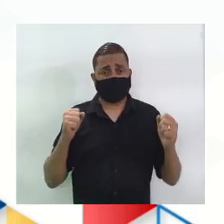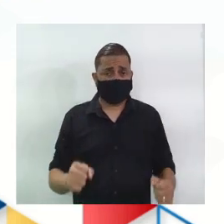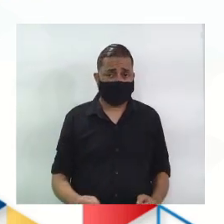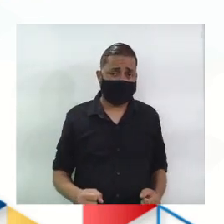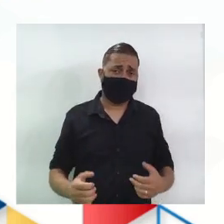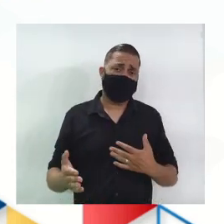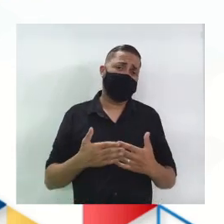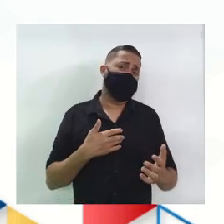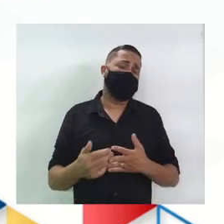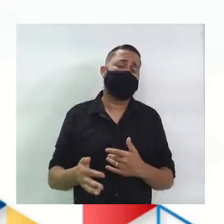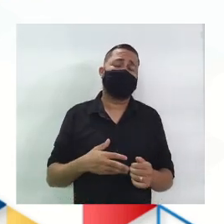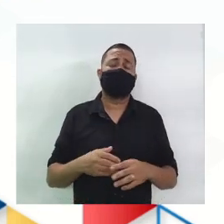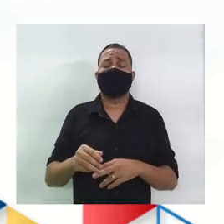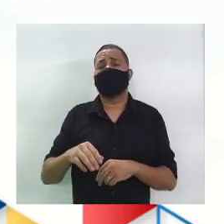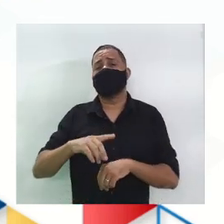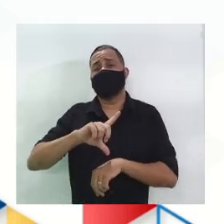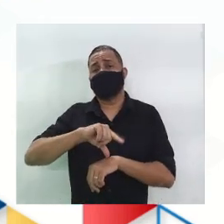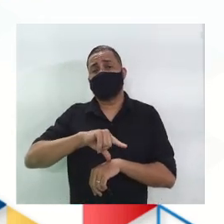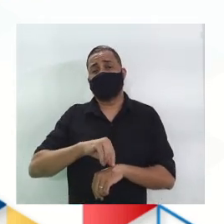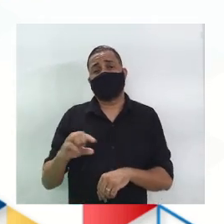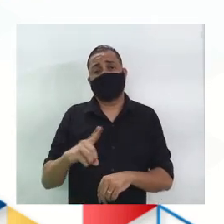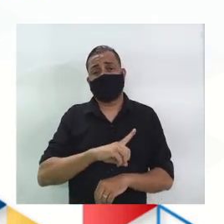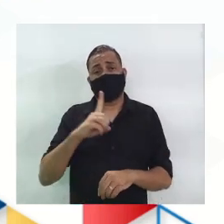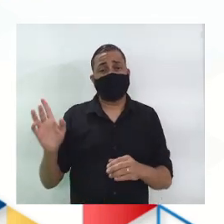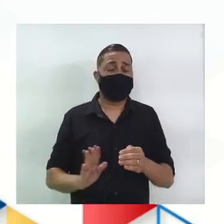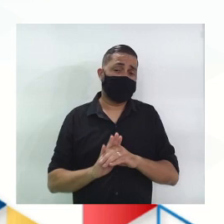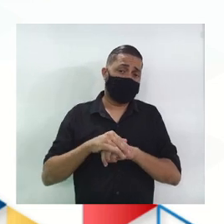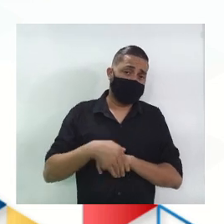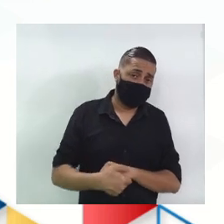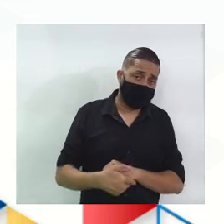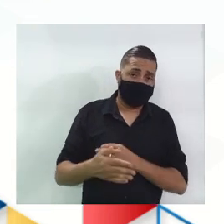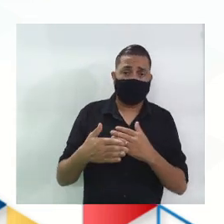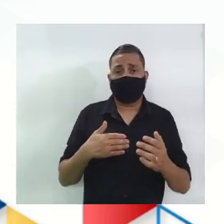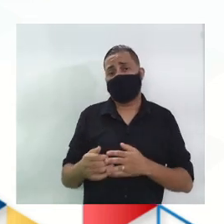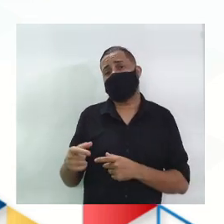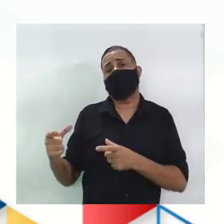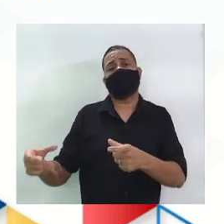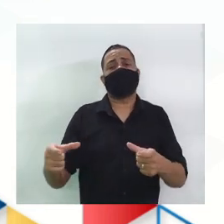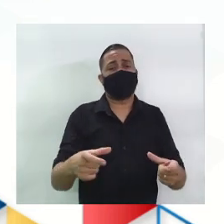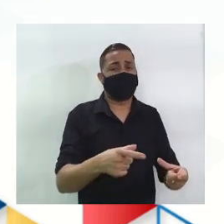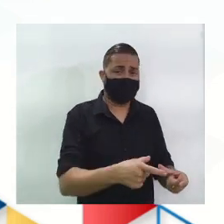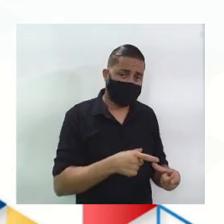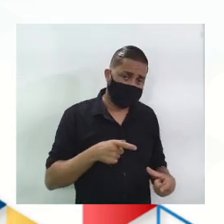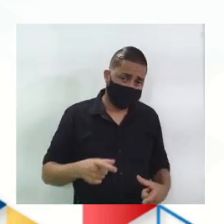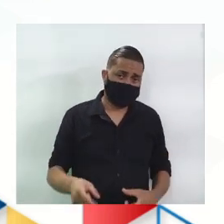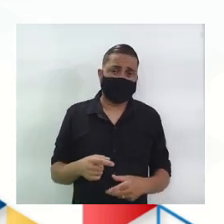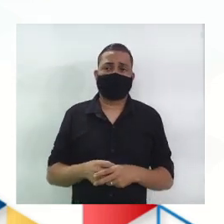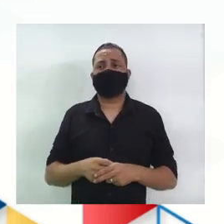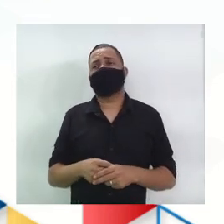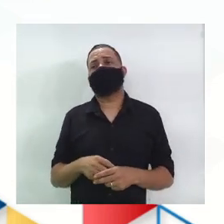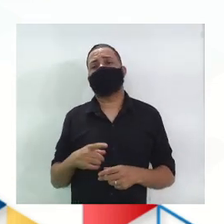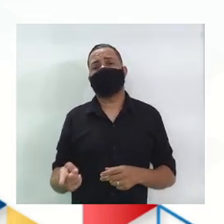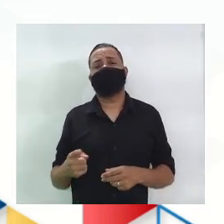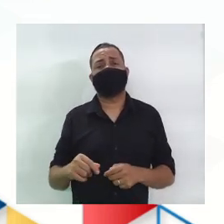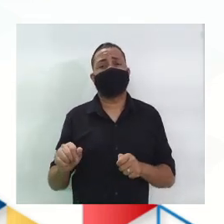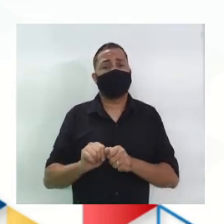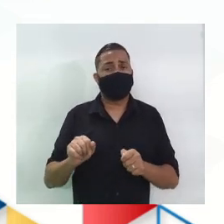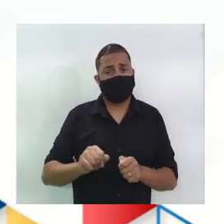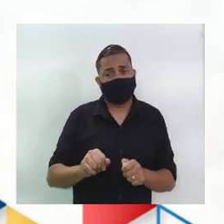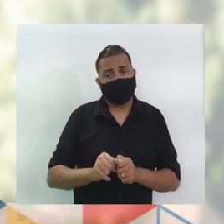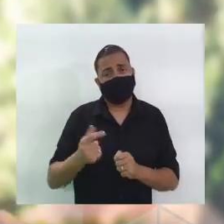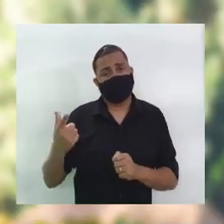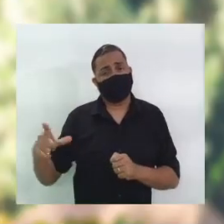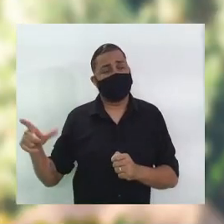a qualquer hora do dia e da noite e em qualquer lugar, inclusive enquanto se executa